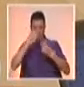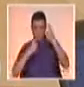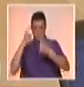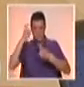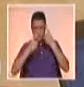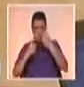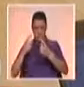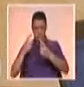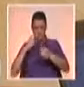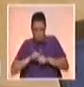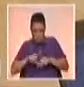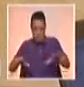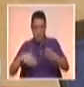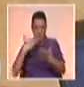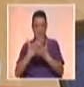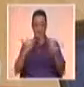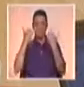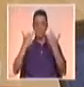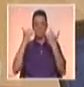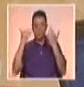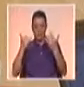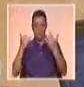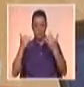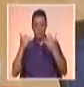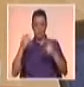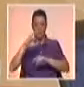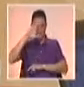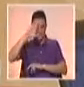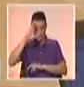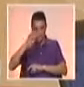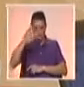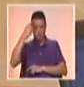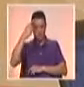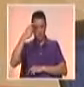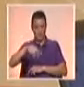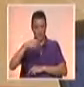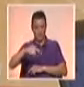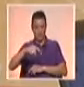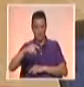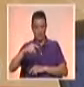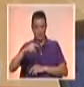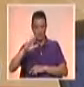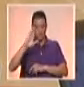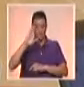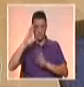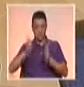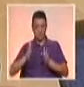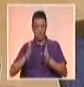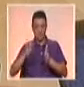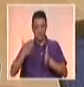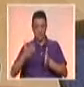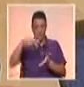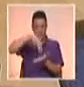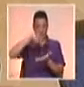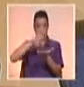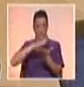calhar, divulgar mais informação, enfim, sabermos que existe... Enfim, atualmente já assistimos realmente à presença